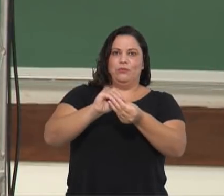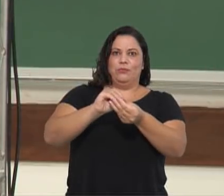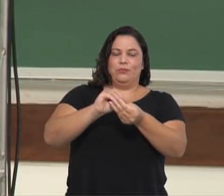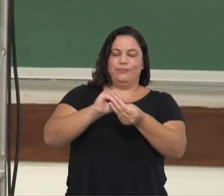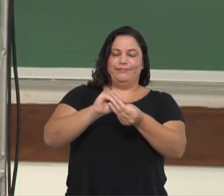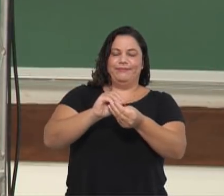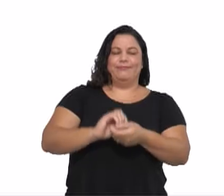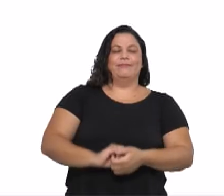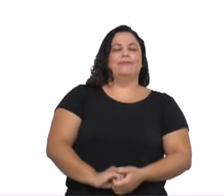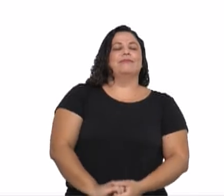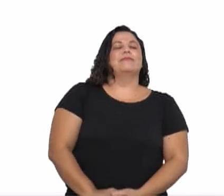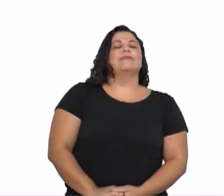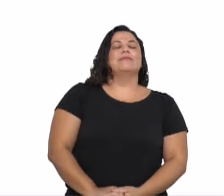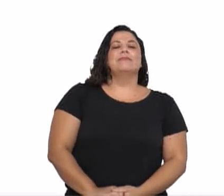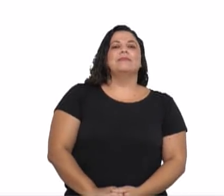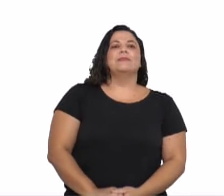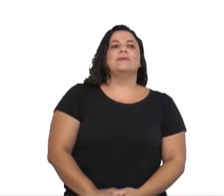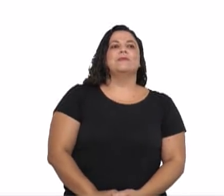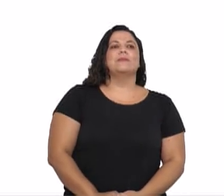vocês.